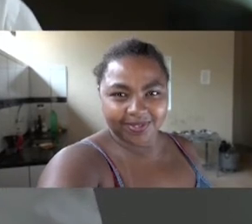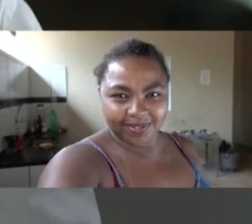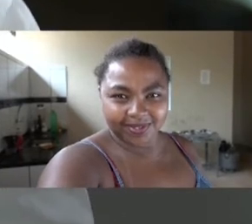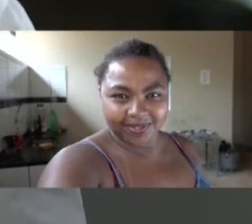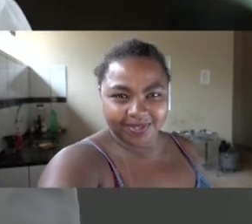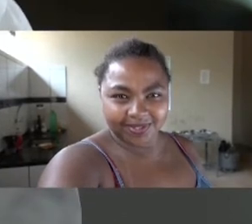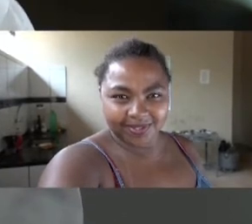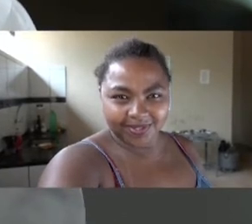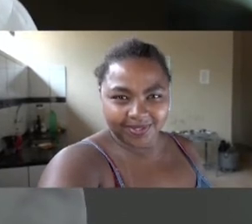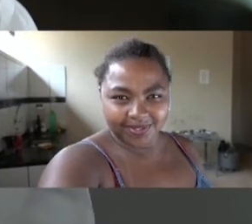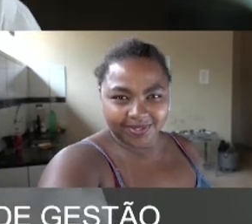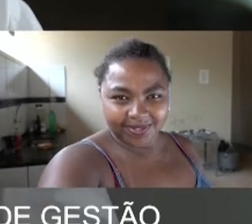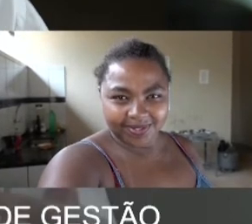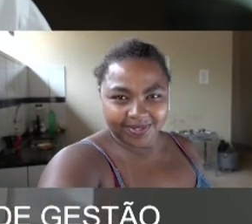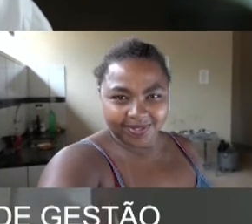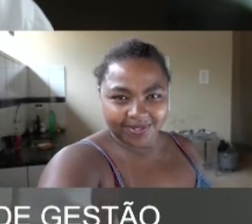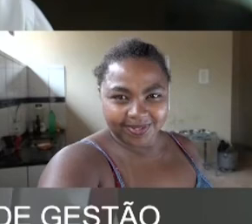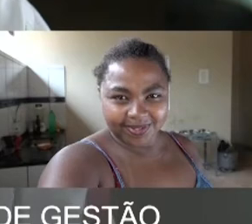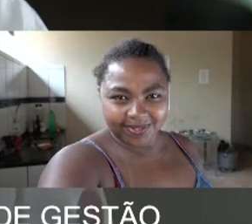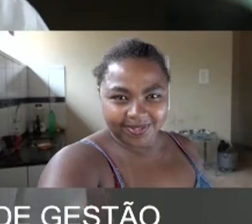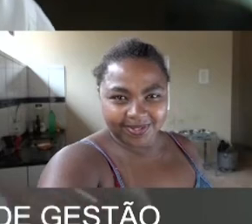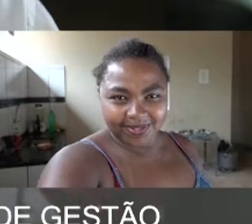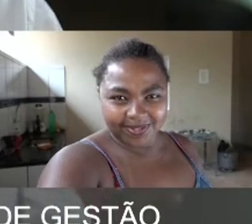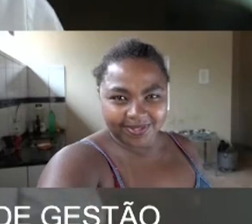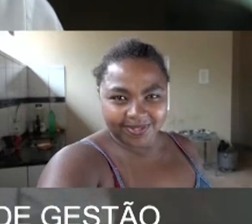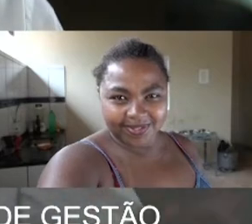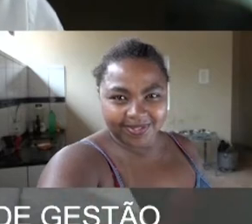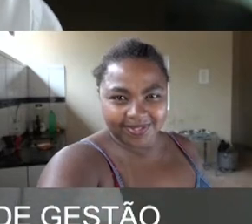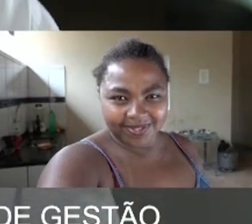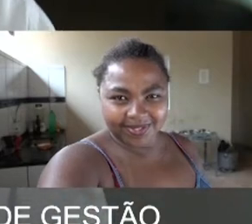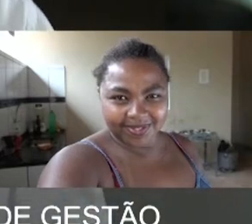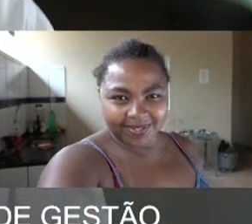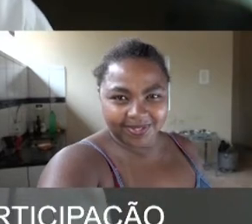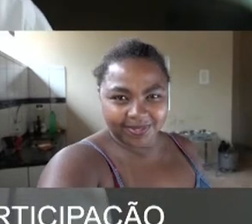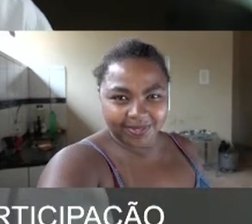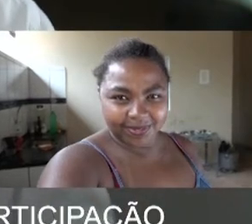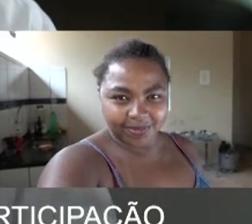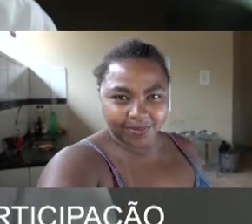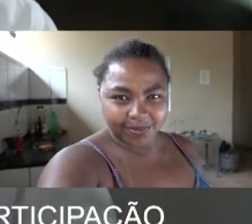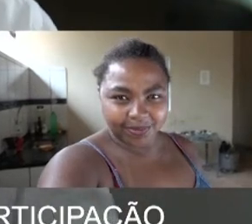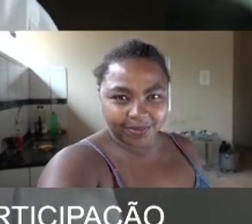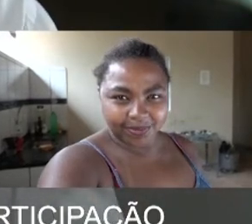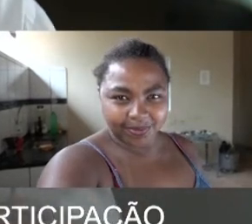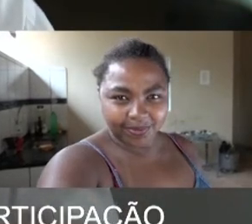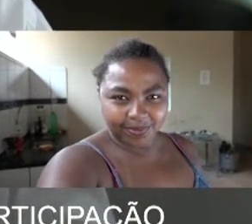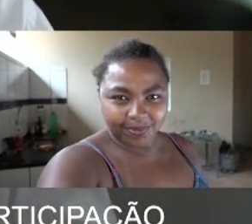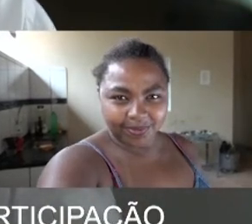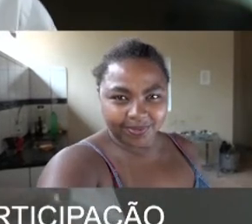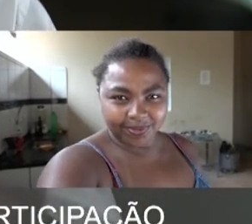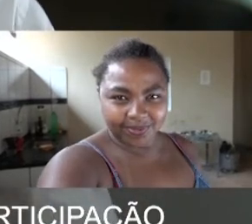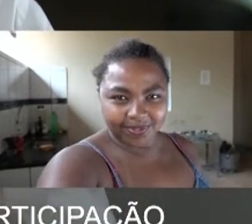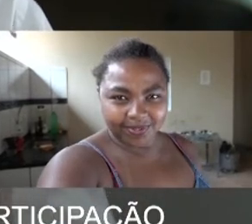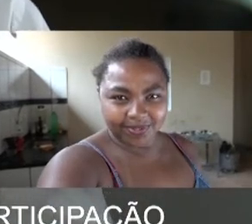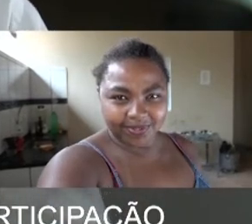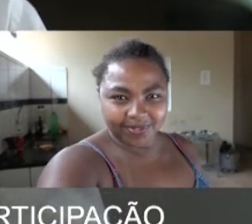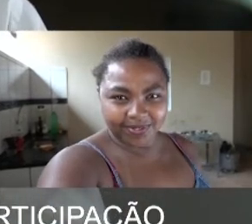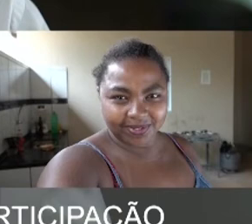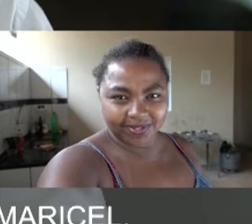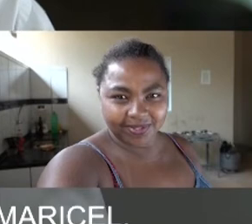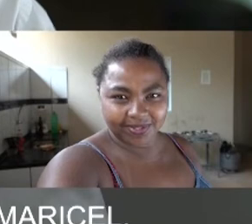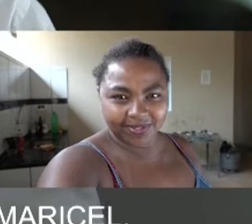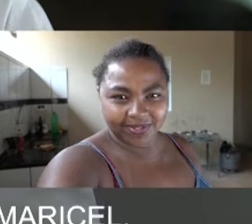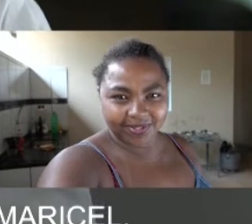Conselho Municipal dos Direitos da Mulher. E também, nós temos no nosso plano de gestão um trabalho extraordinário